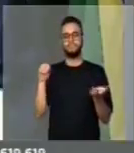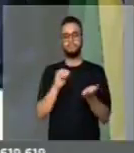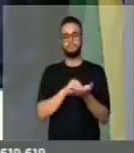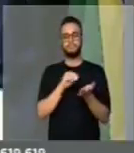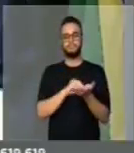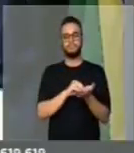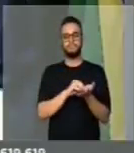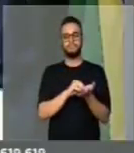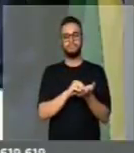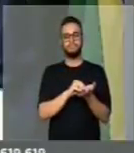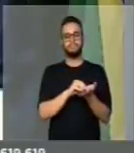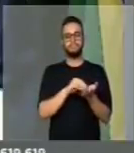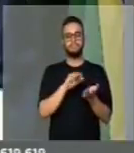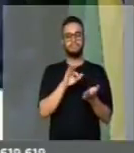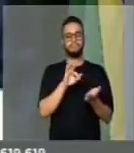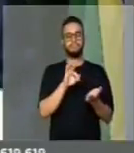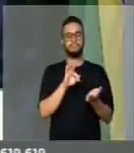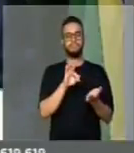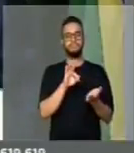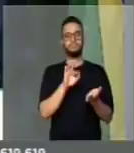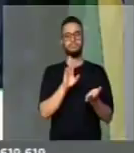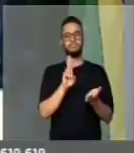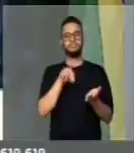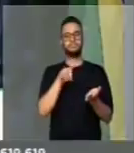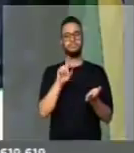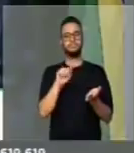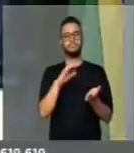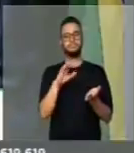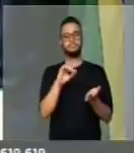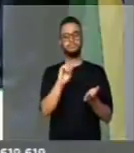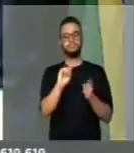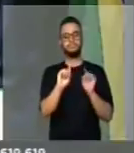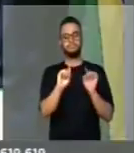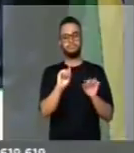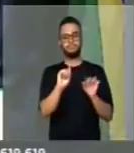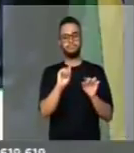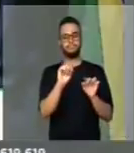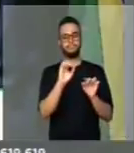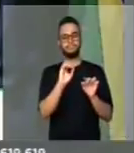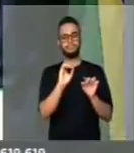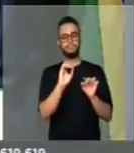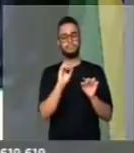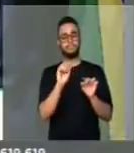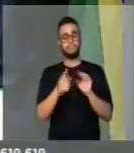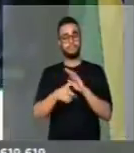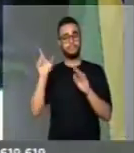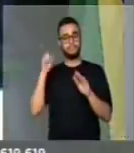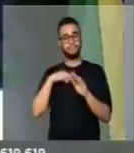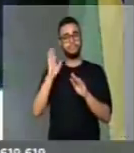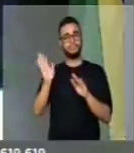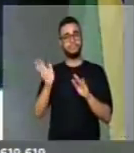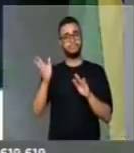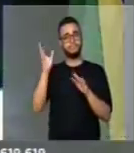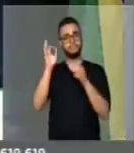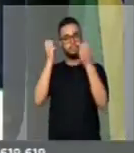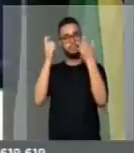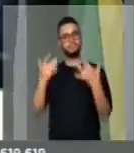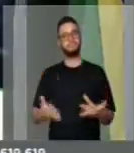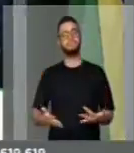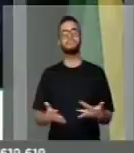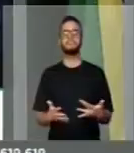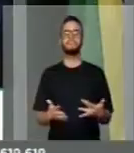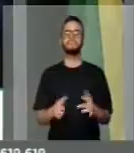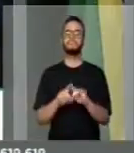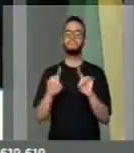pela professora de Ética Dom, sobre o qual eu já falei no pronunciamento anterior.